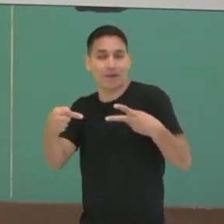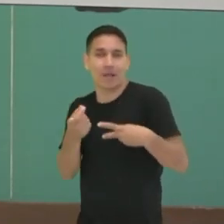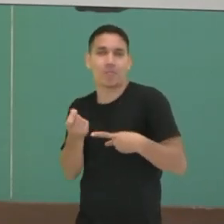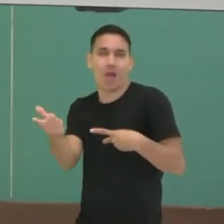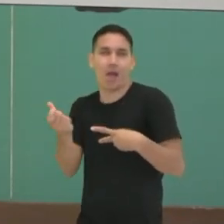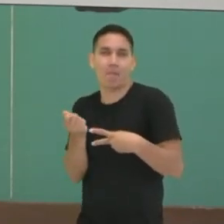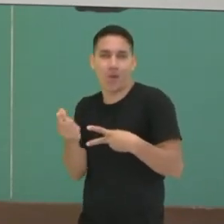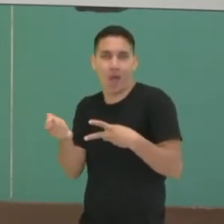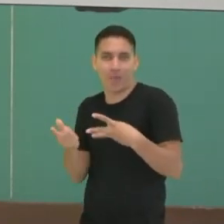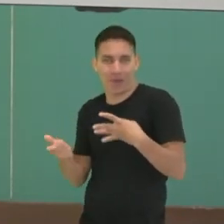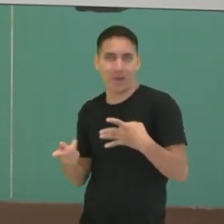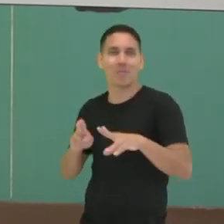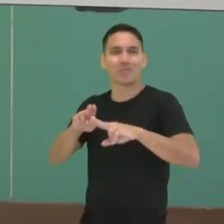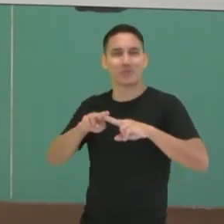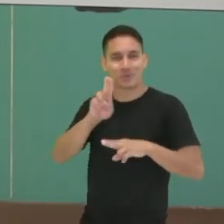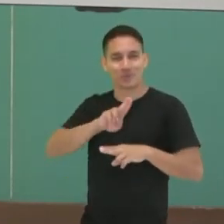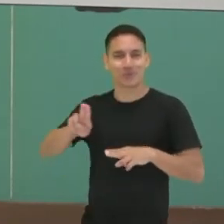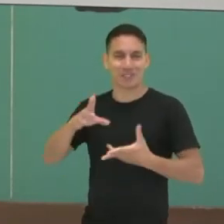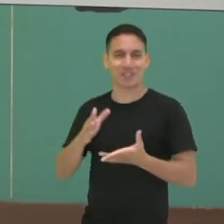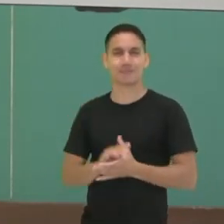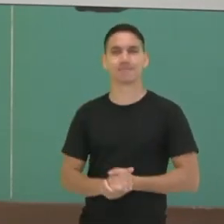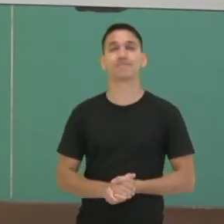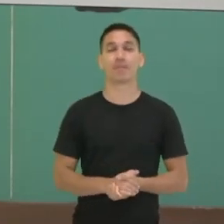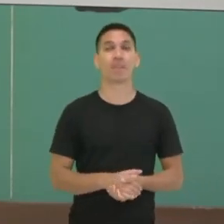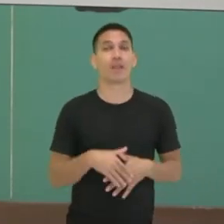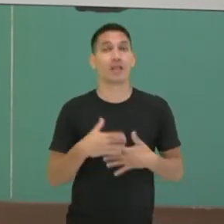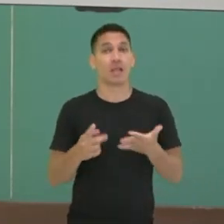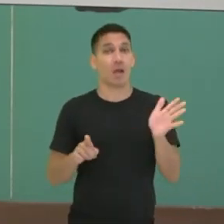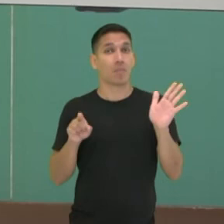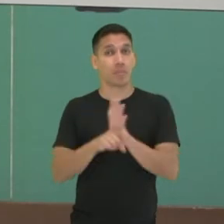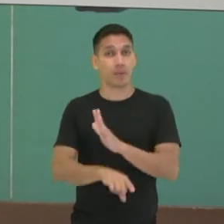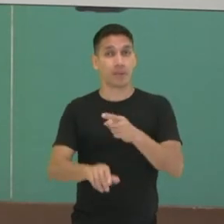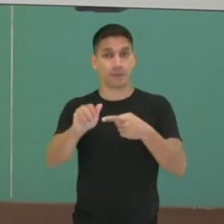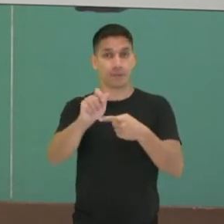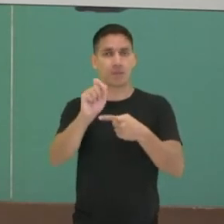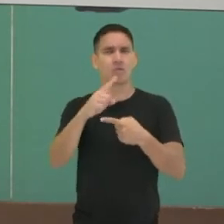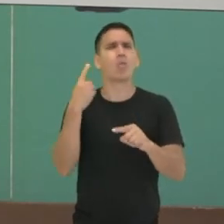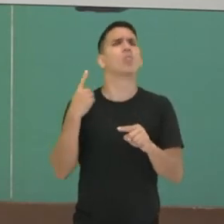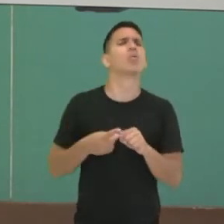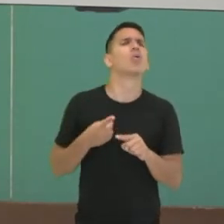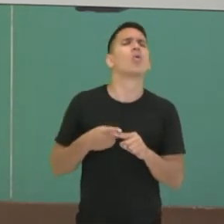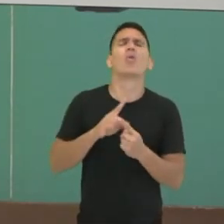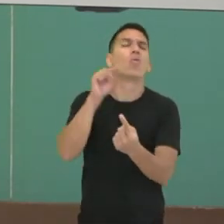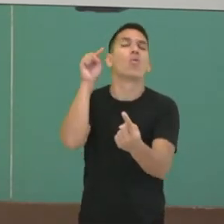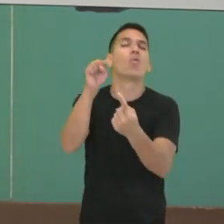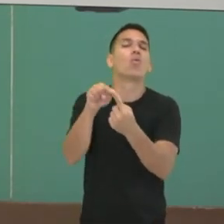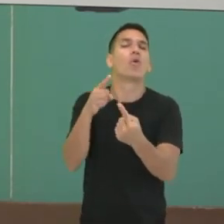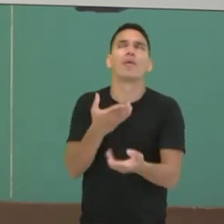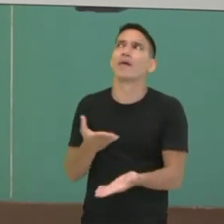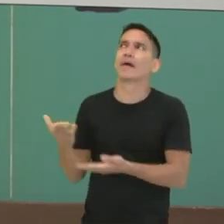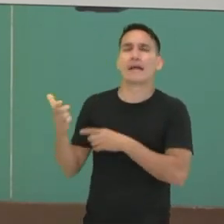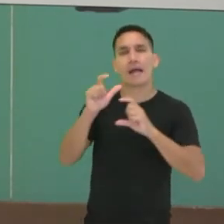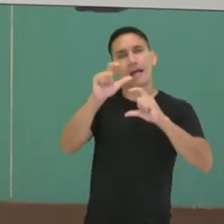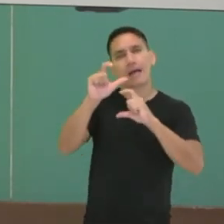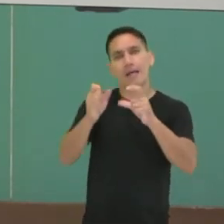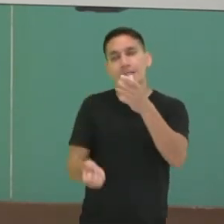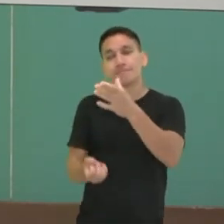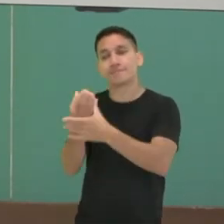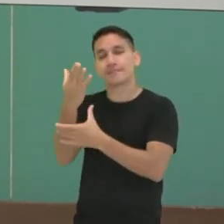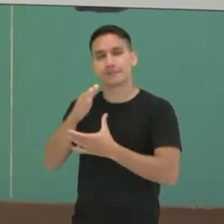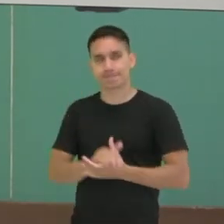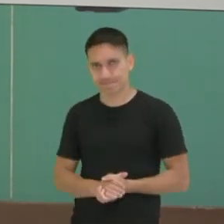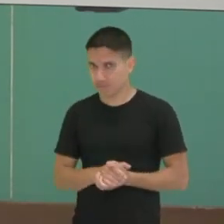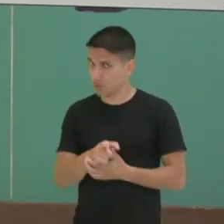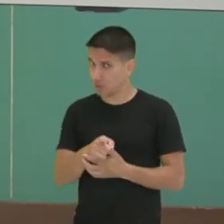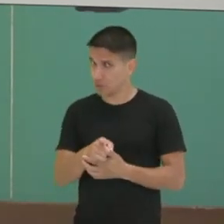de mesada, ele usa a palavra semanada. Então, na primeira questão, para qual finalidade essa HQ foi produzida? Vocês